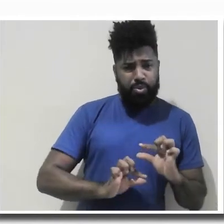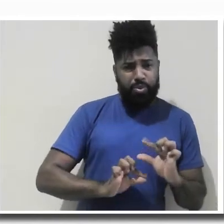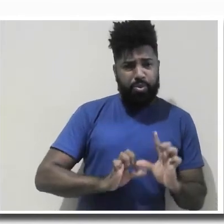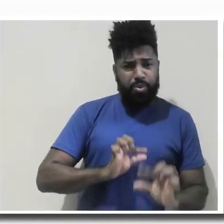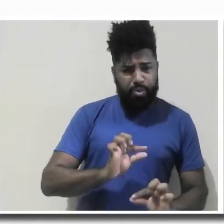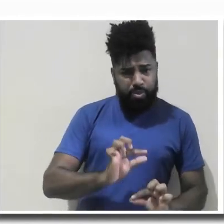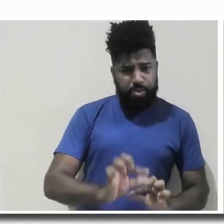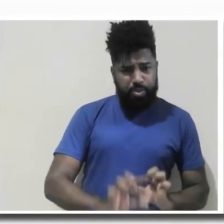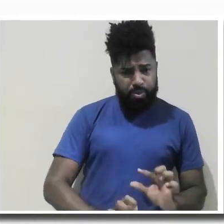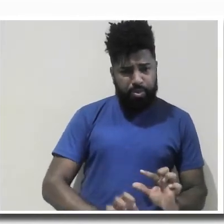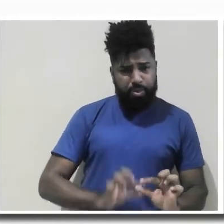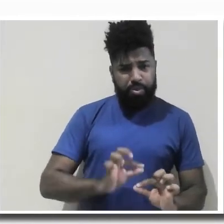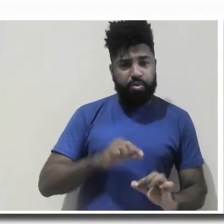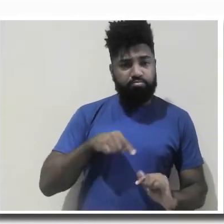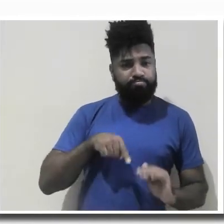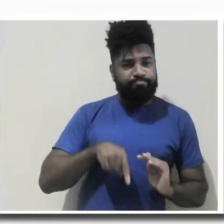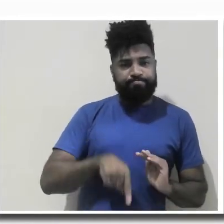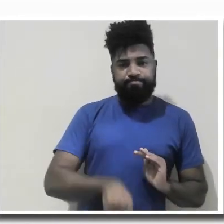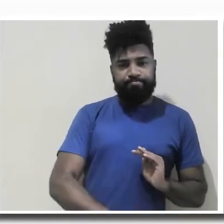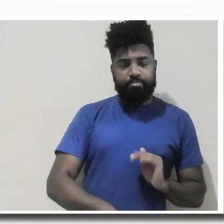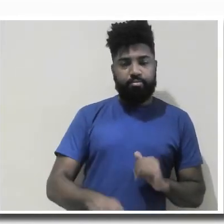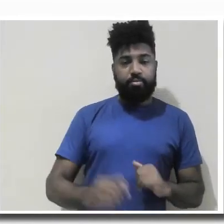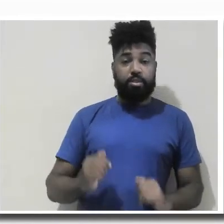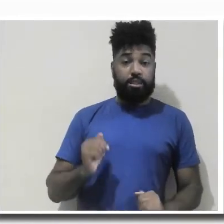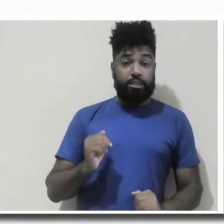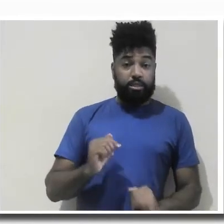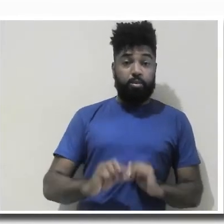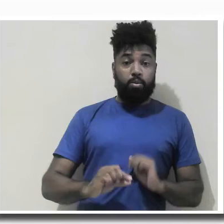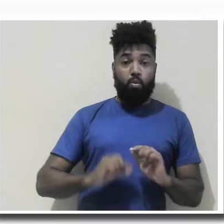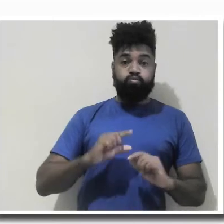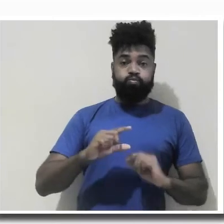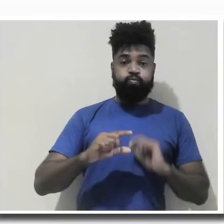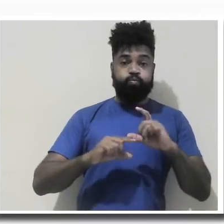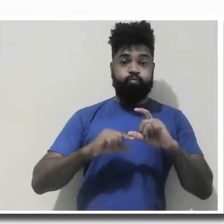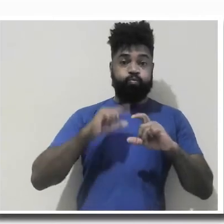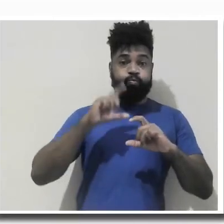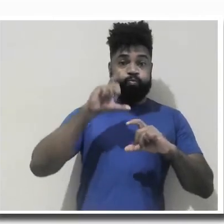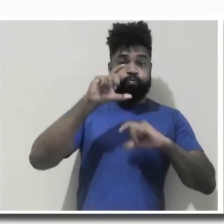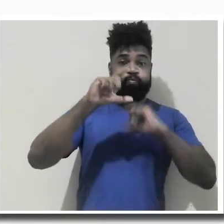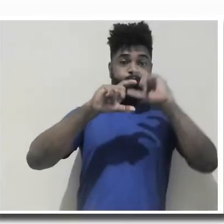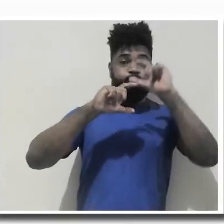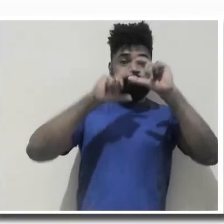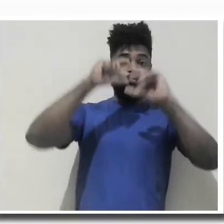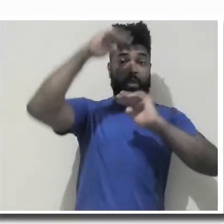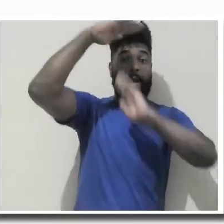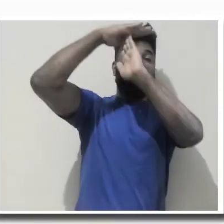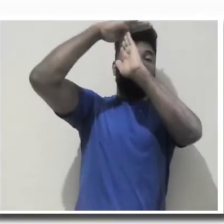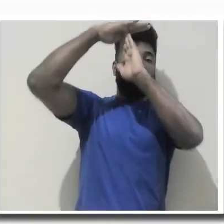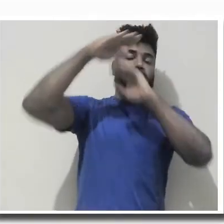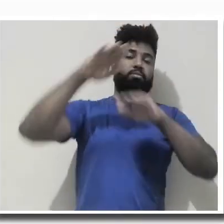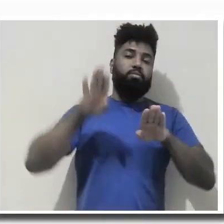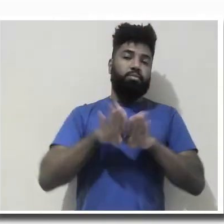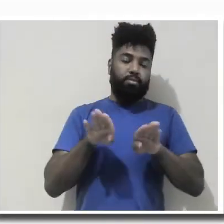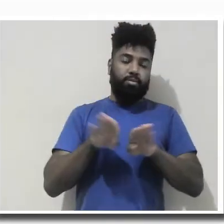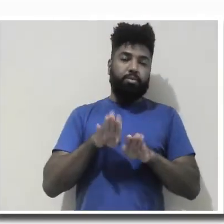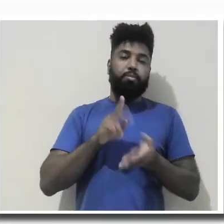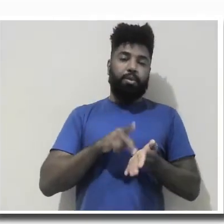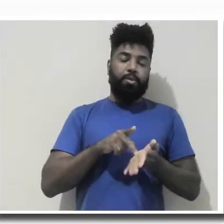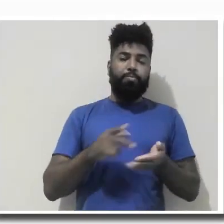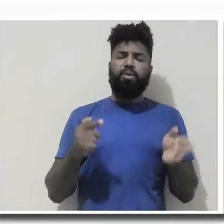máximo. Supondo que exista um máximo, a gente sempre consegue um maior que ele. Uma